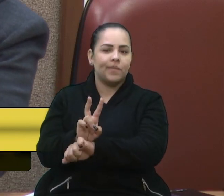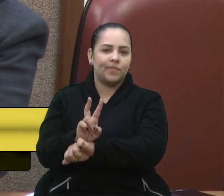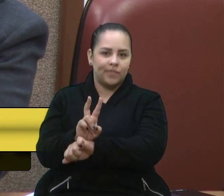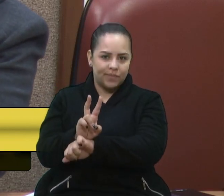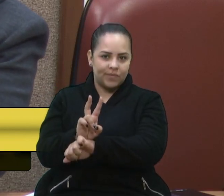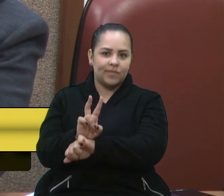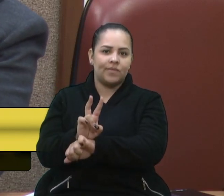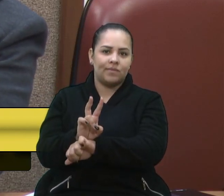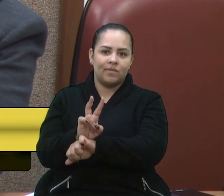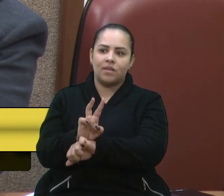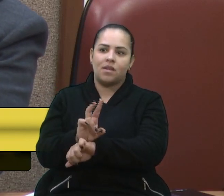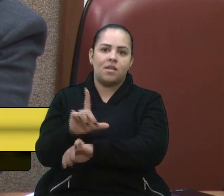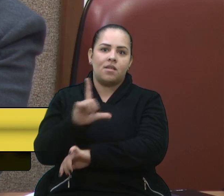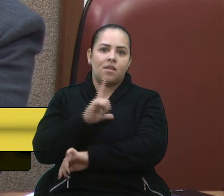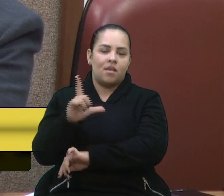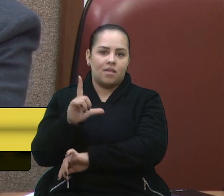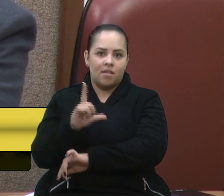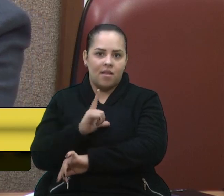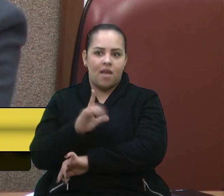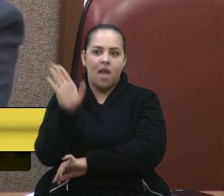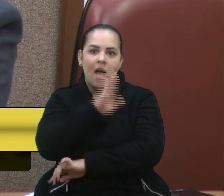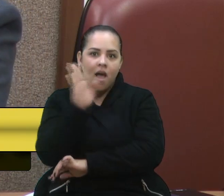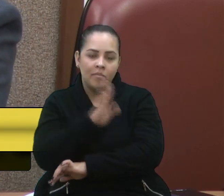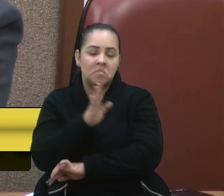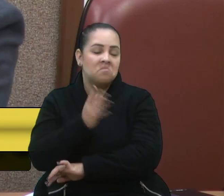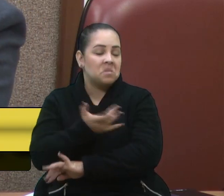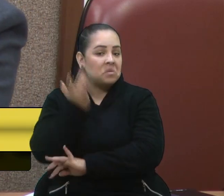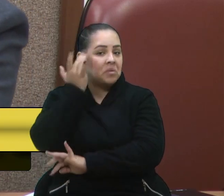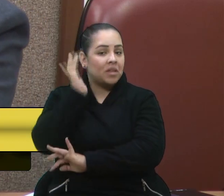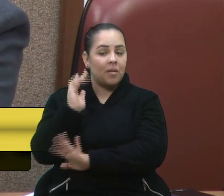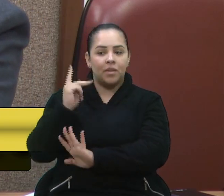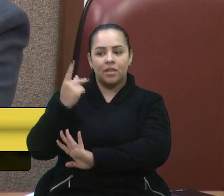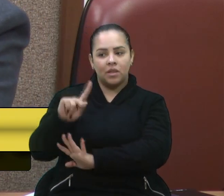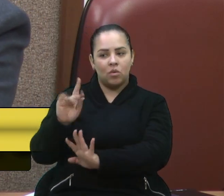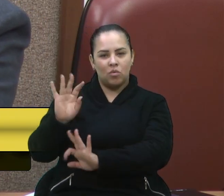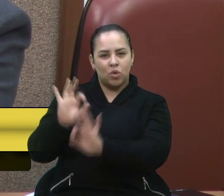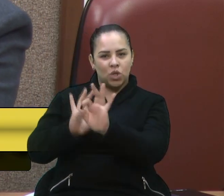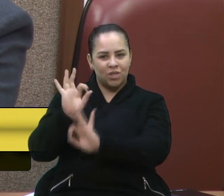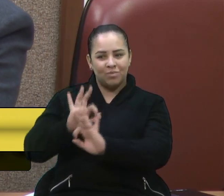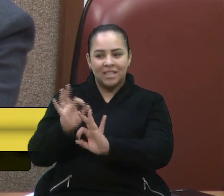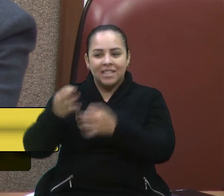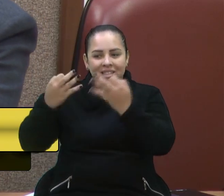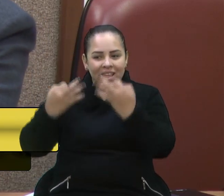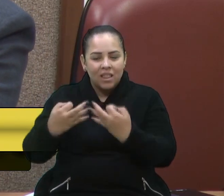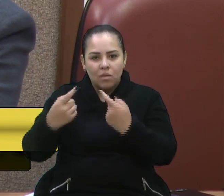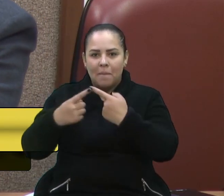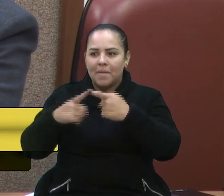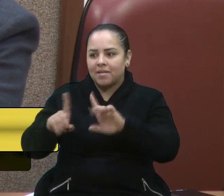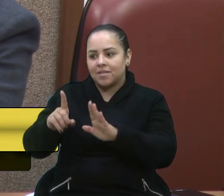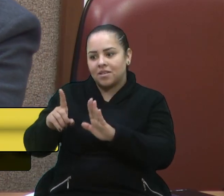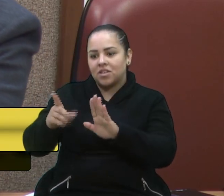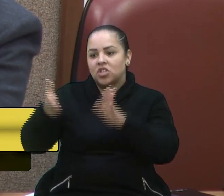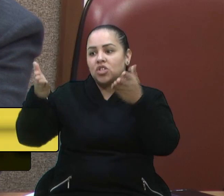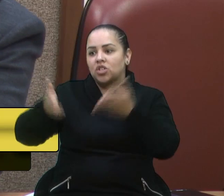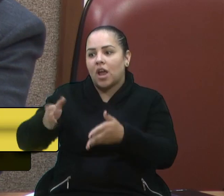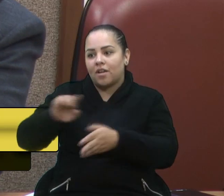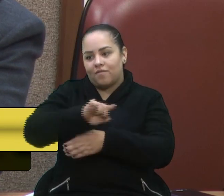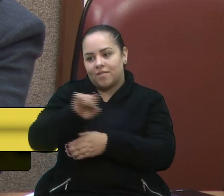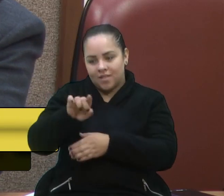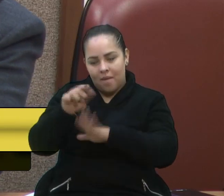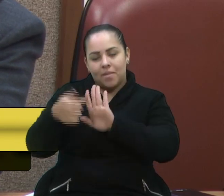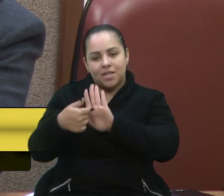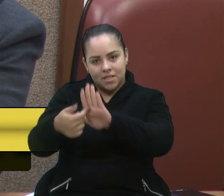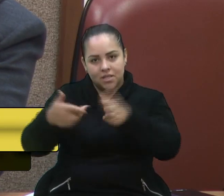com a devida agilidade. Eu não conheço as minúcias do seu projeto, mas a priori, pelo que o senhor está apresentando, né,